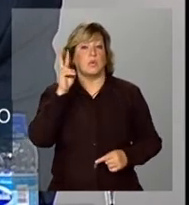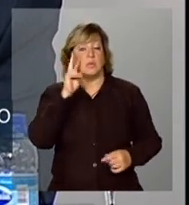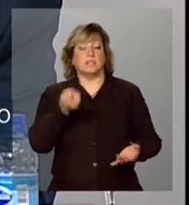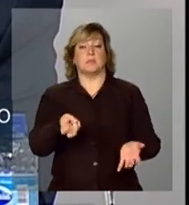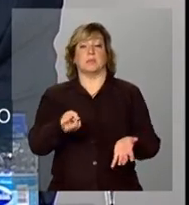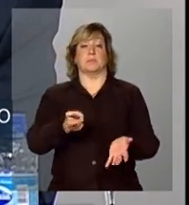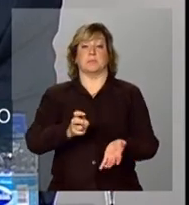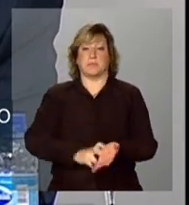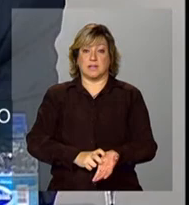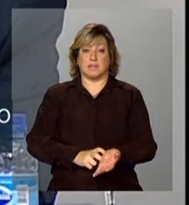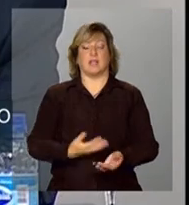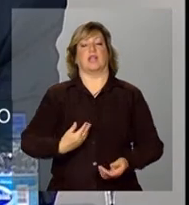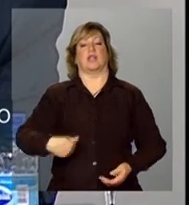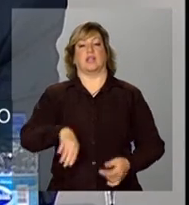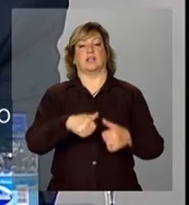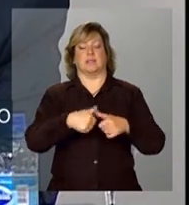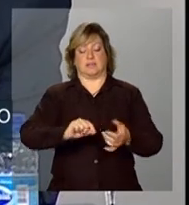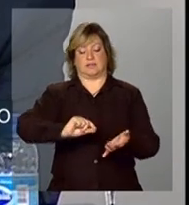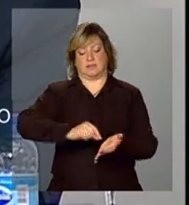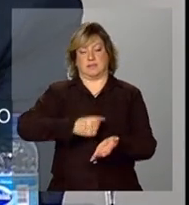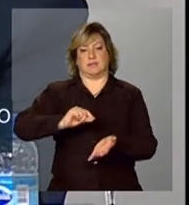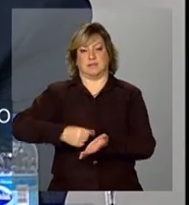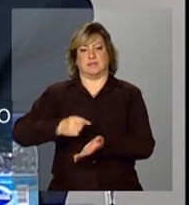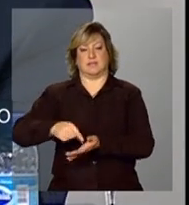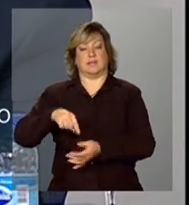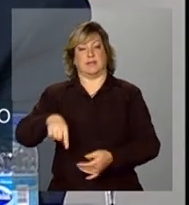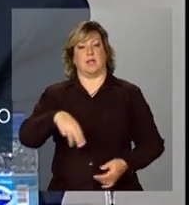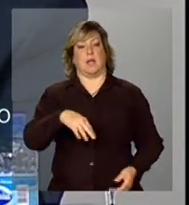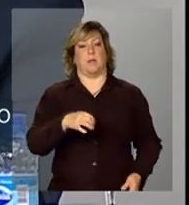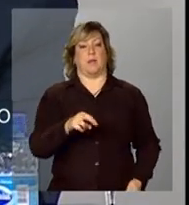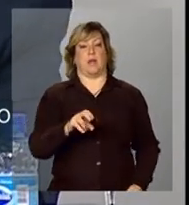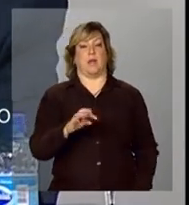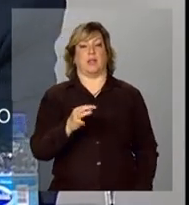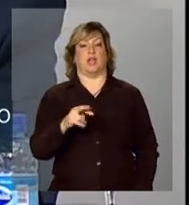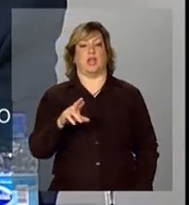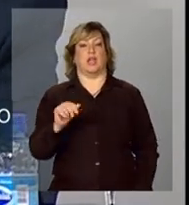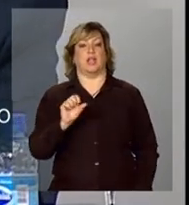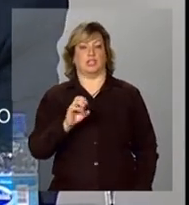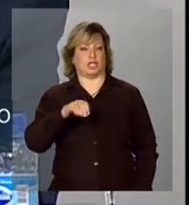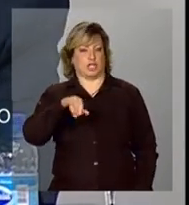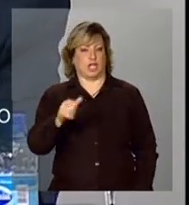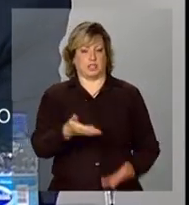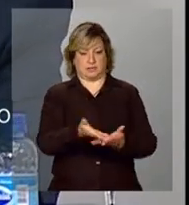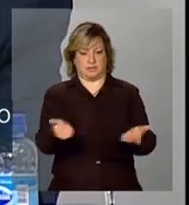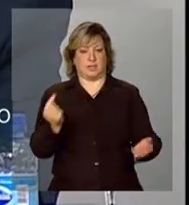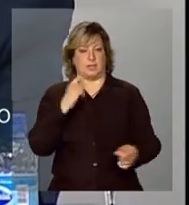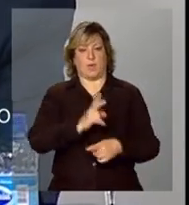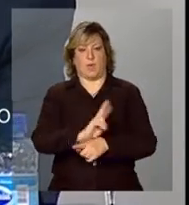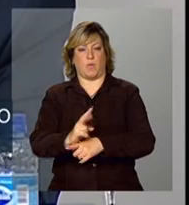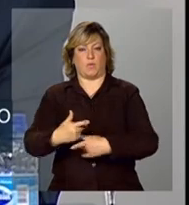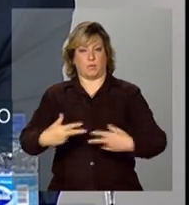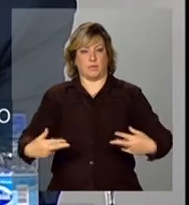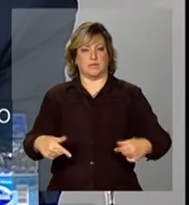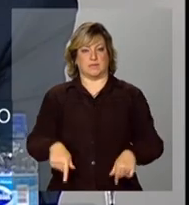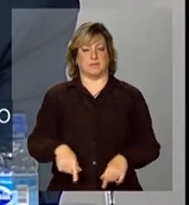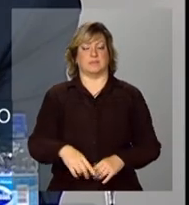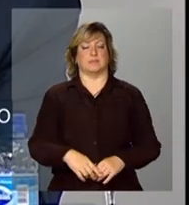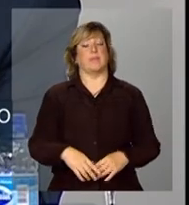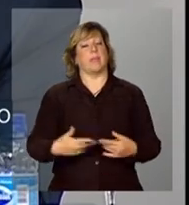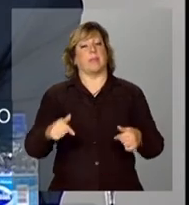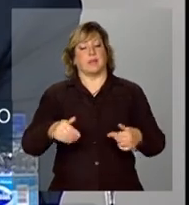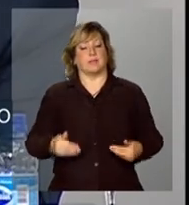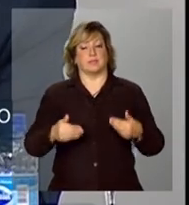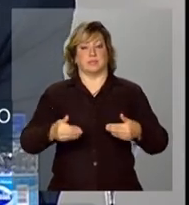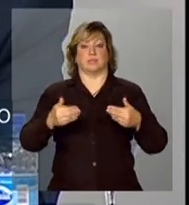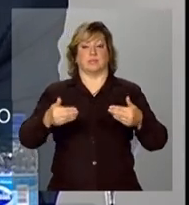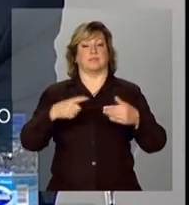manhã, nós estávamos assinando a moratória da soja. E daí para frente, teve todo esse